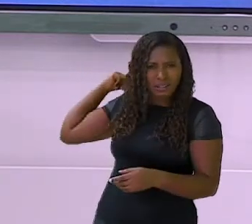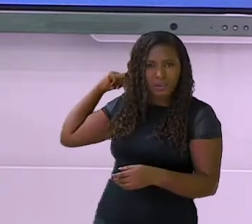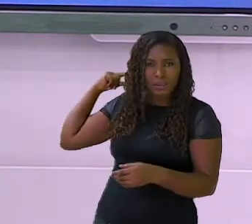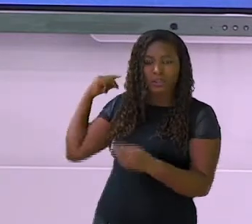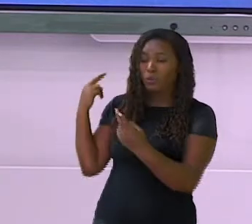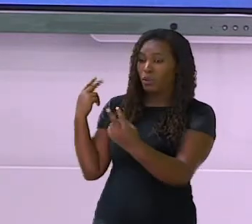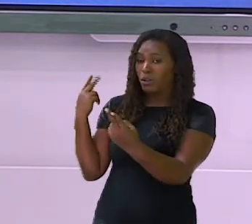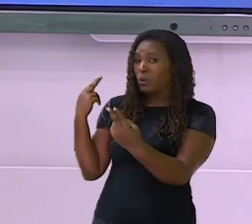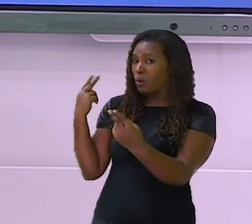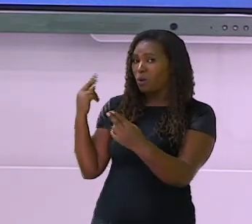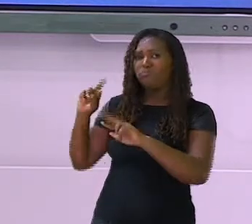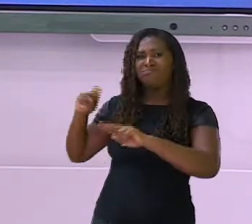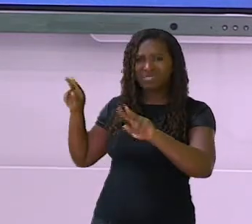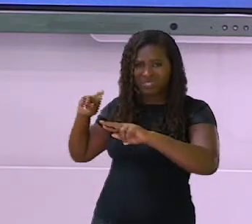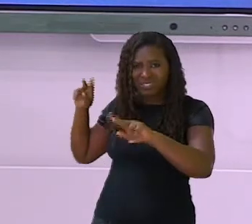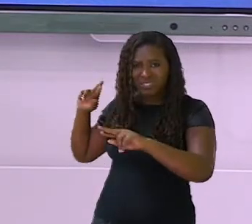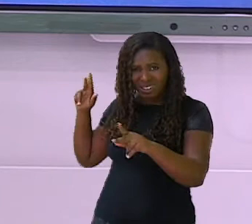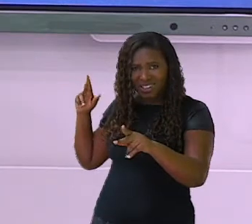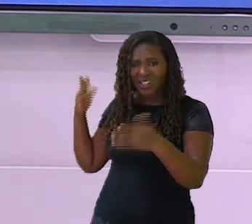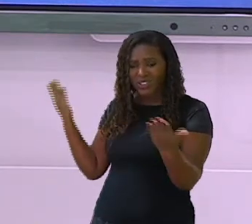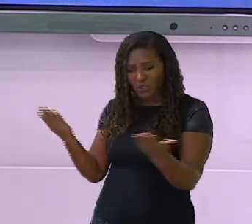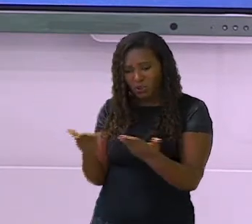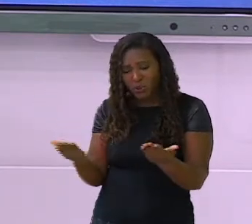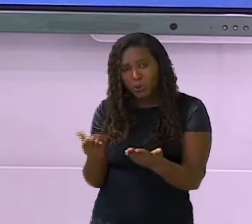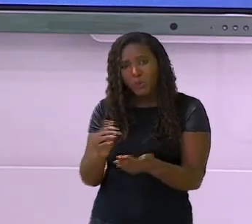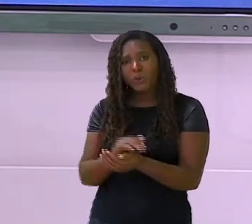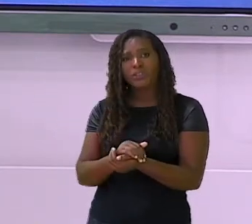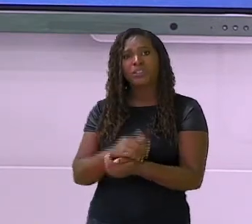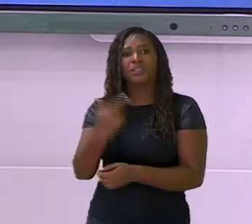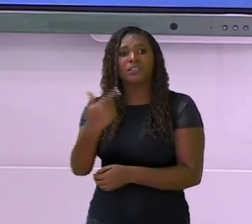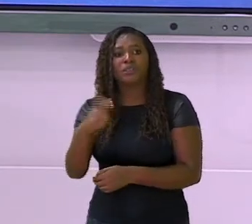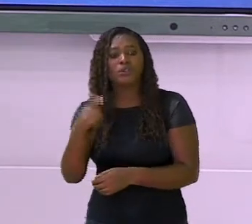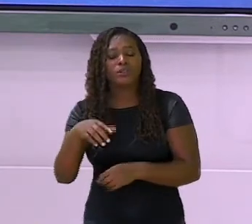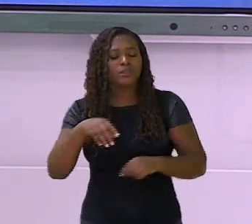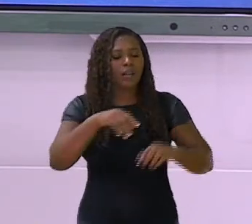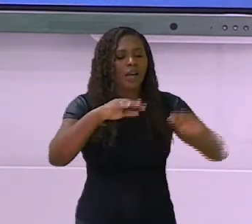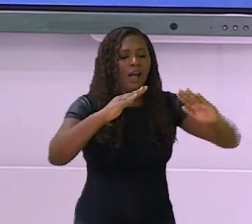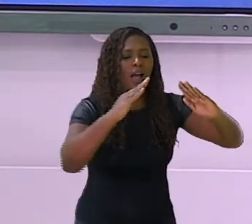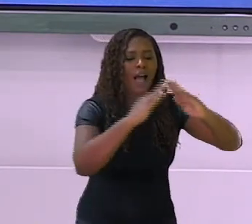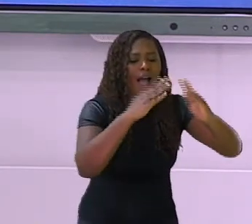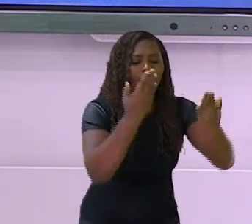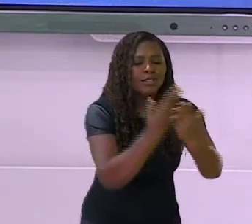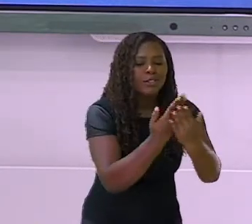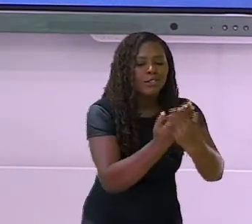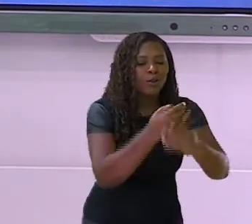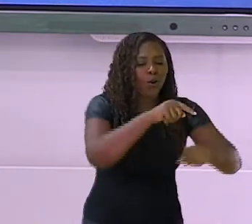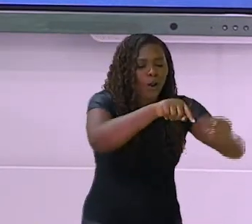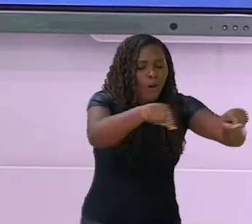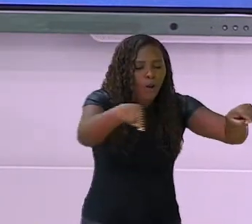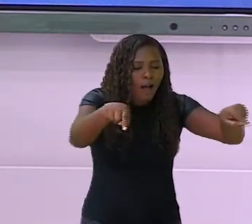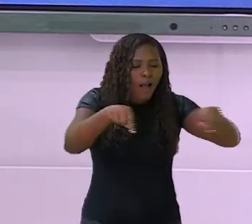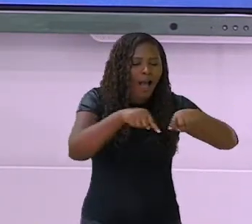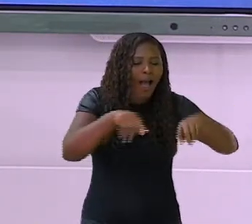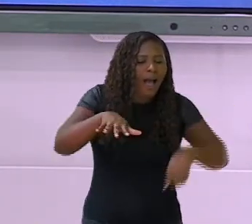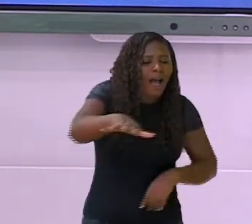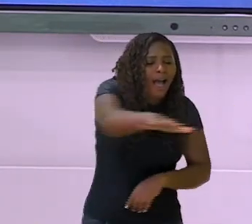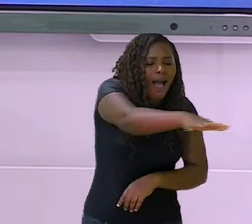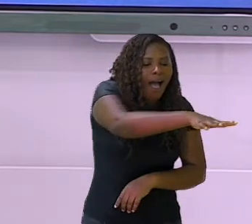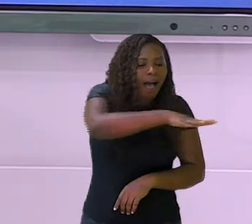eles não tinham a escola, esse espaço para poder